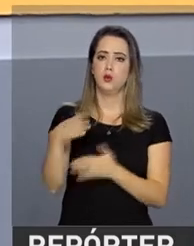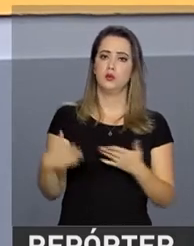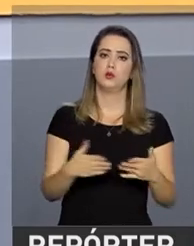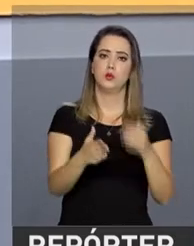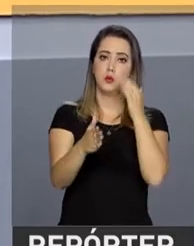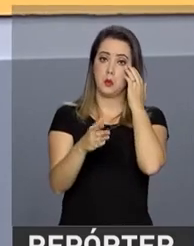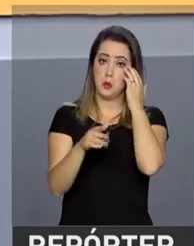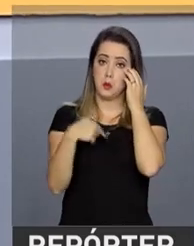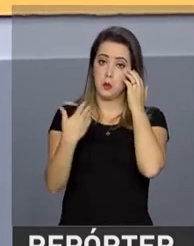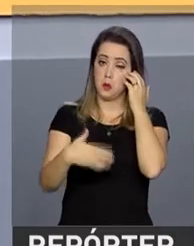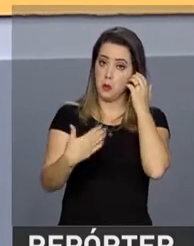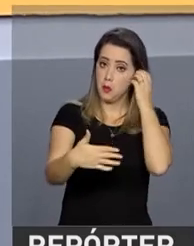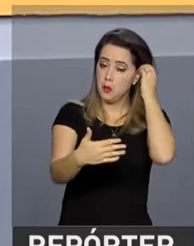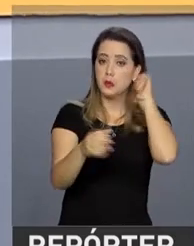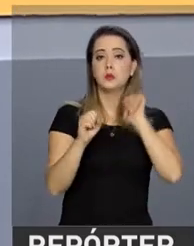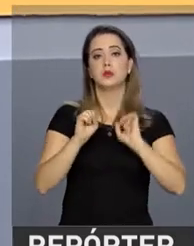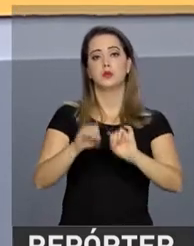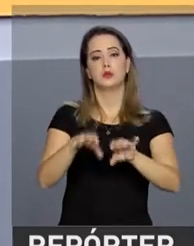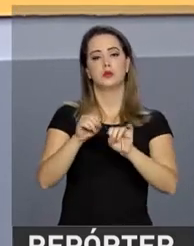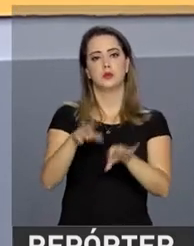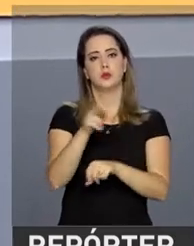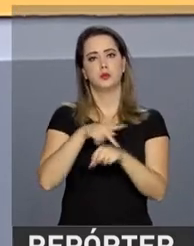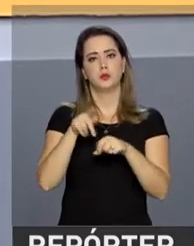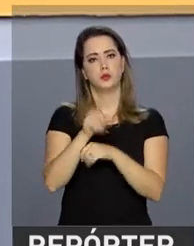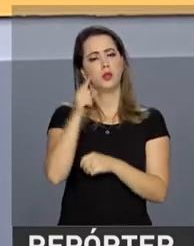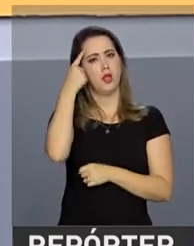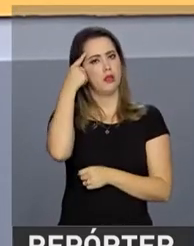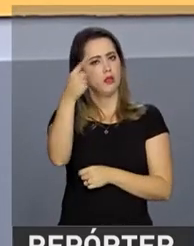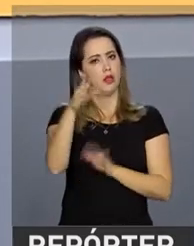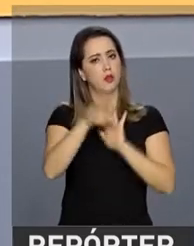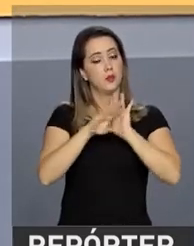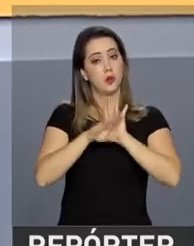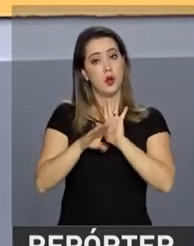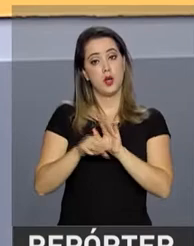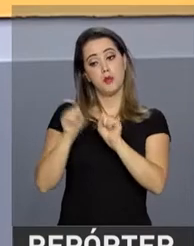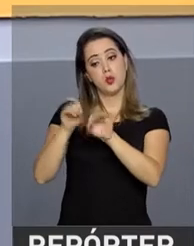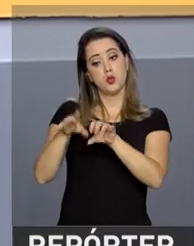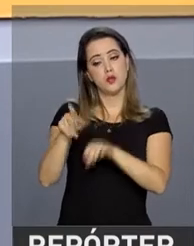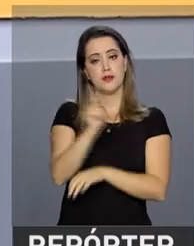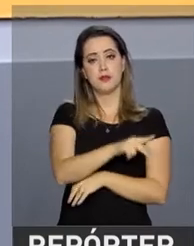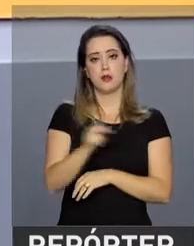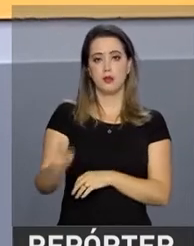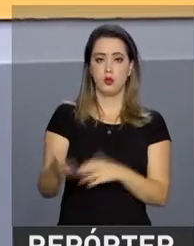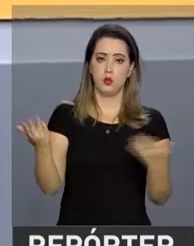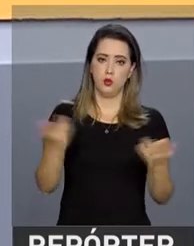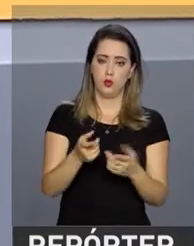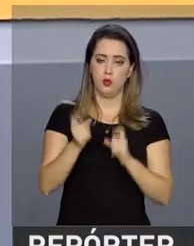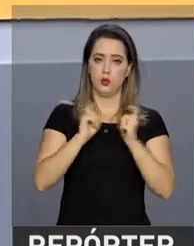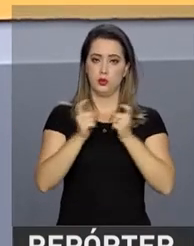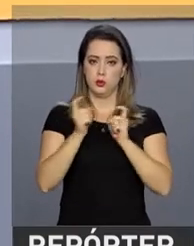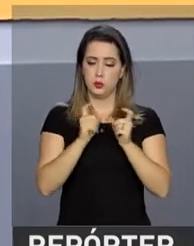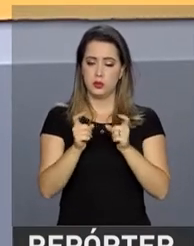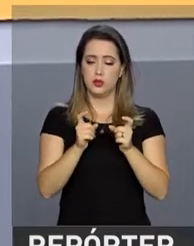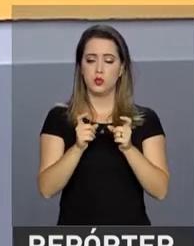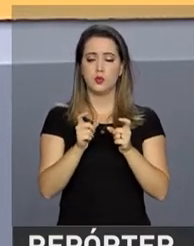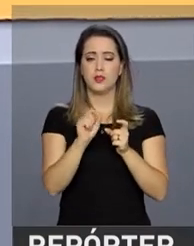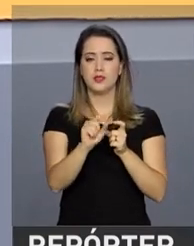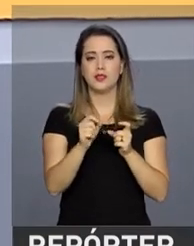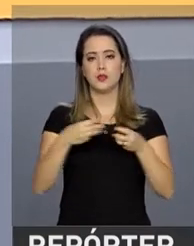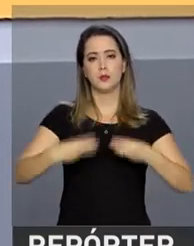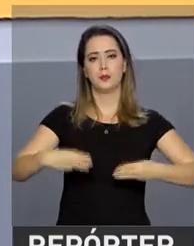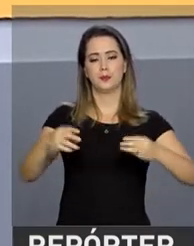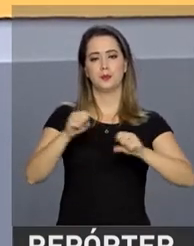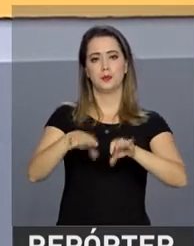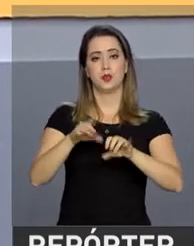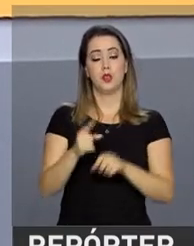a educação do país. Essa é a ideia dos programas de formação de docentes administrados pelo Ministério da Educação e que vão contar com